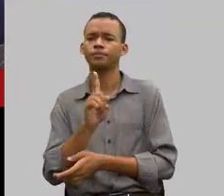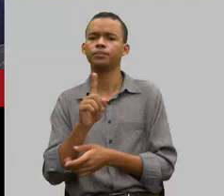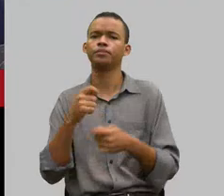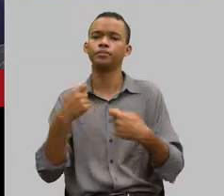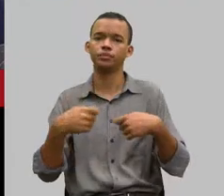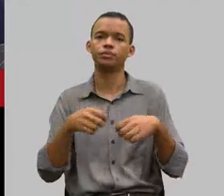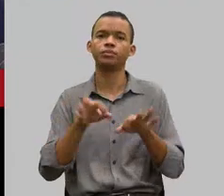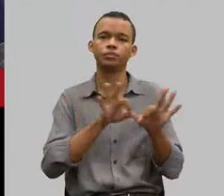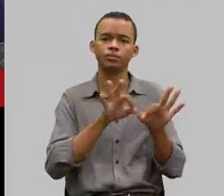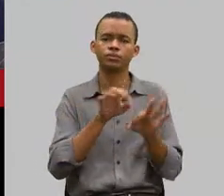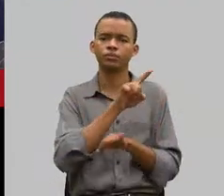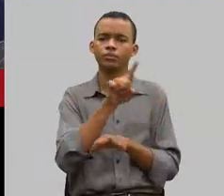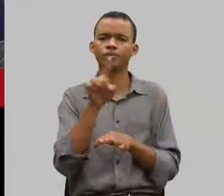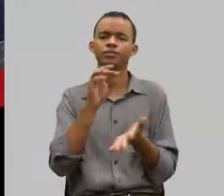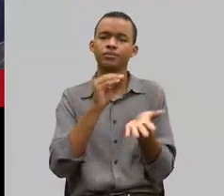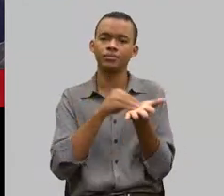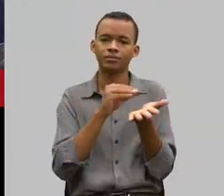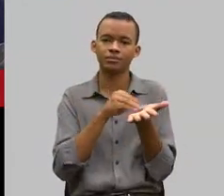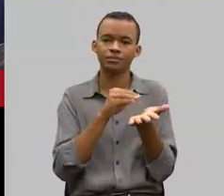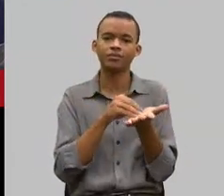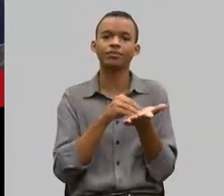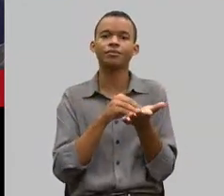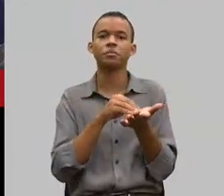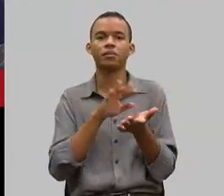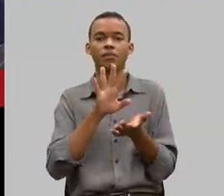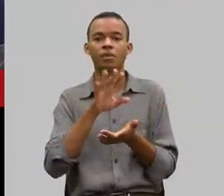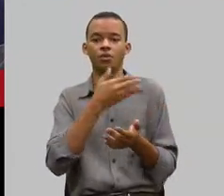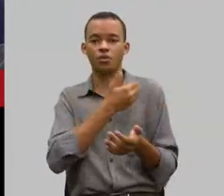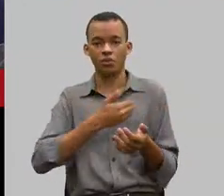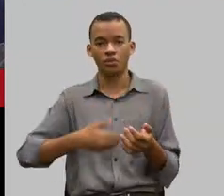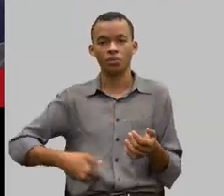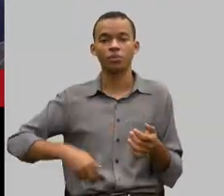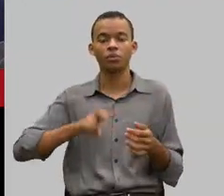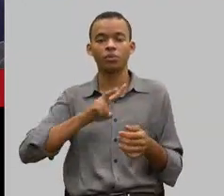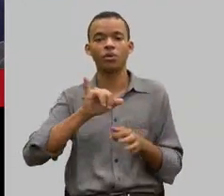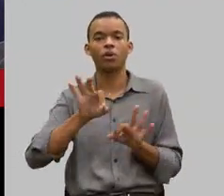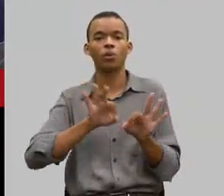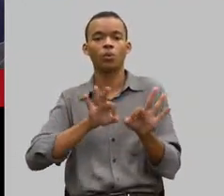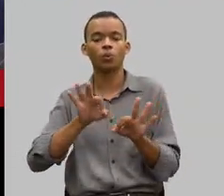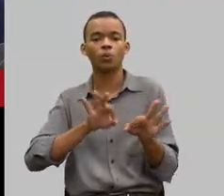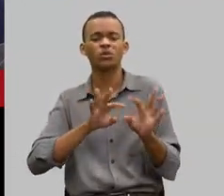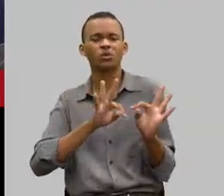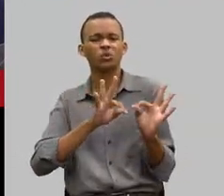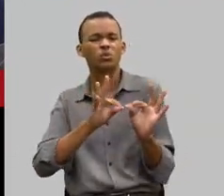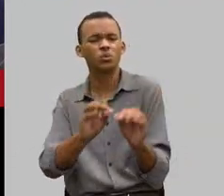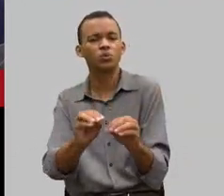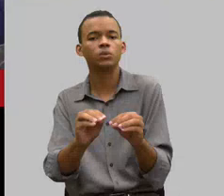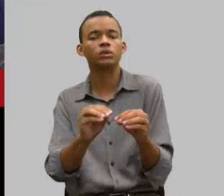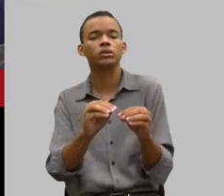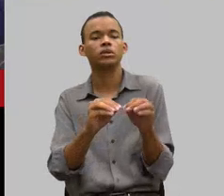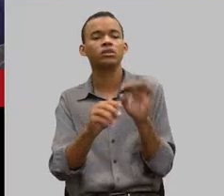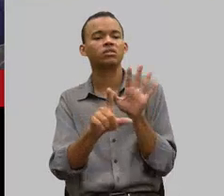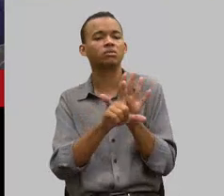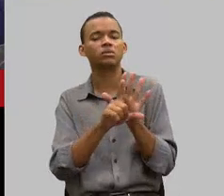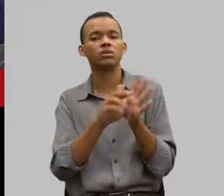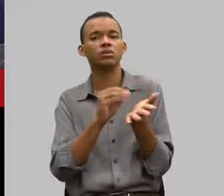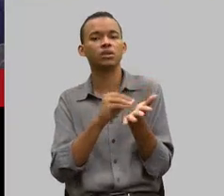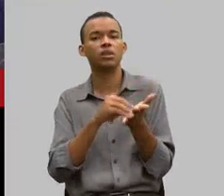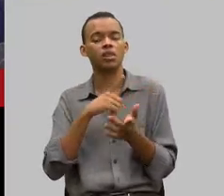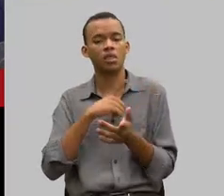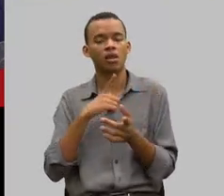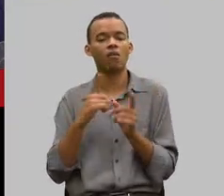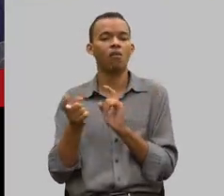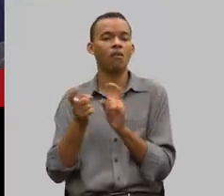vocês não fizeram então como é que o governo vai tratar de todas essas ilegalidades sendo que já tem uma reunião hoje marcada paraas 17